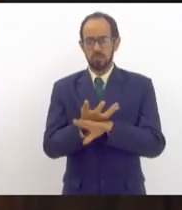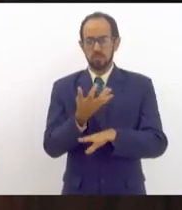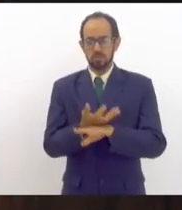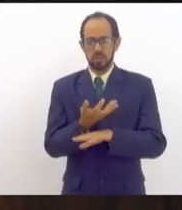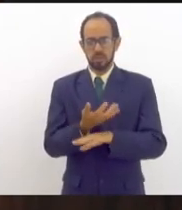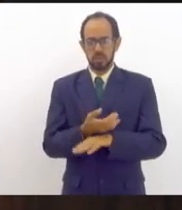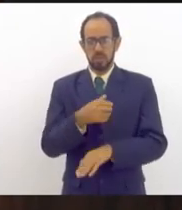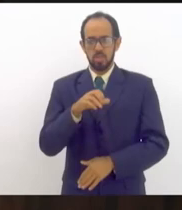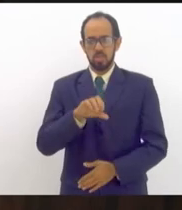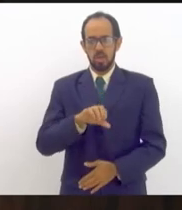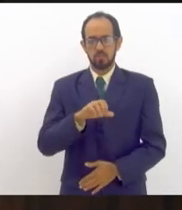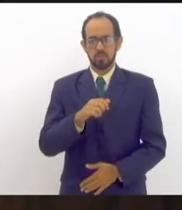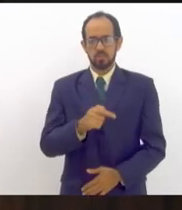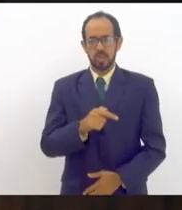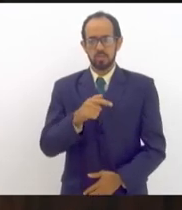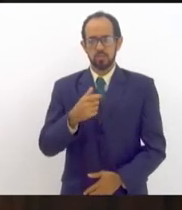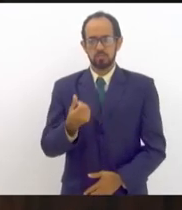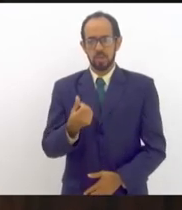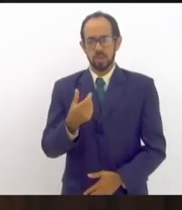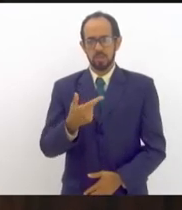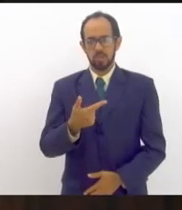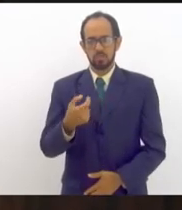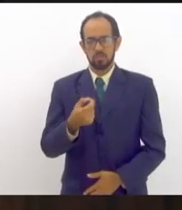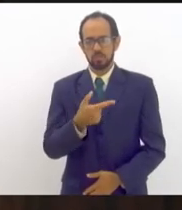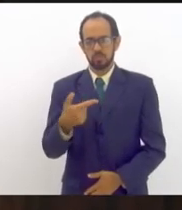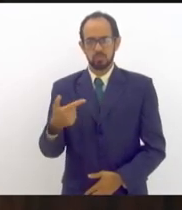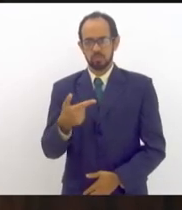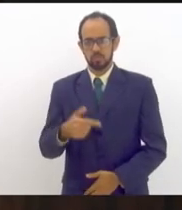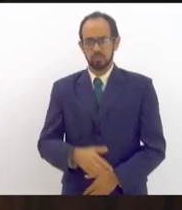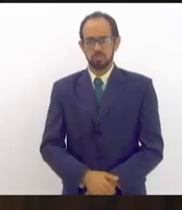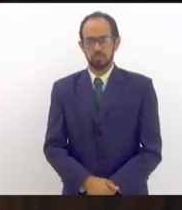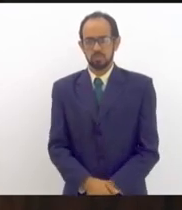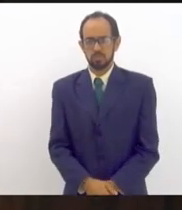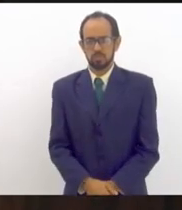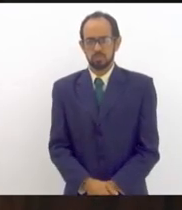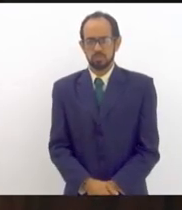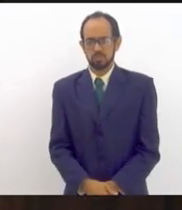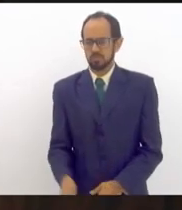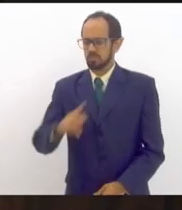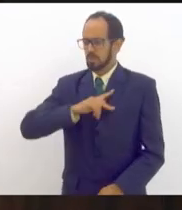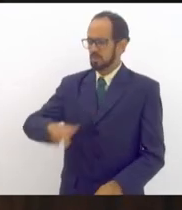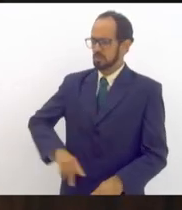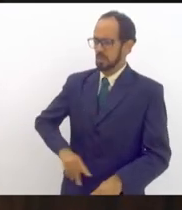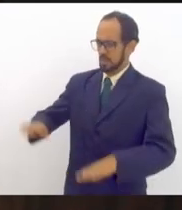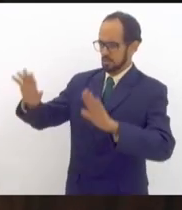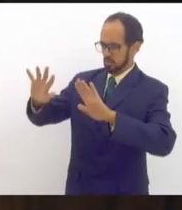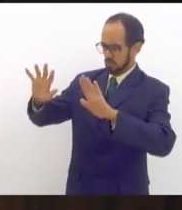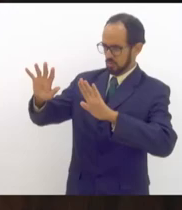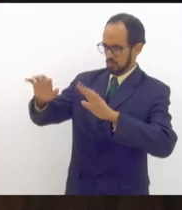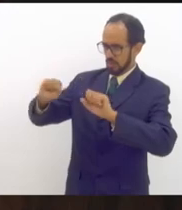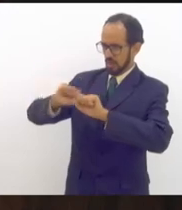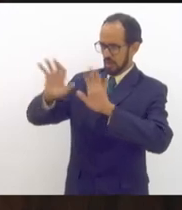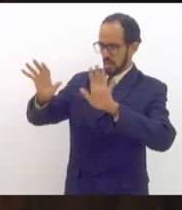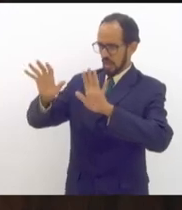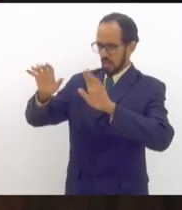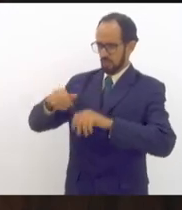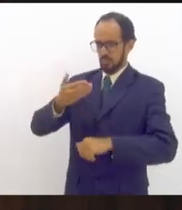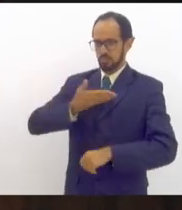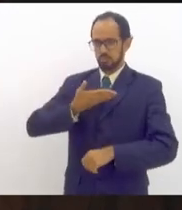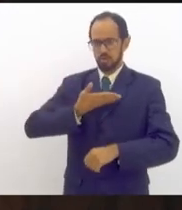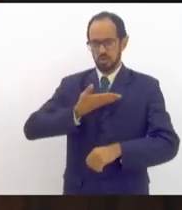976 de 22 Presidente é eu vou deixar muito claro aqui para os meus colegas também